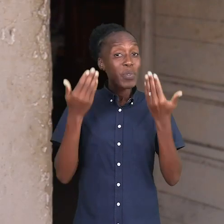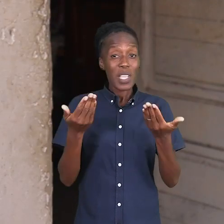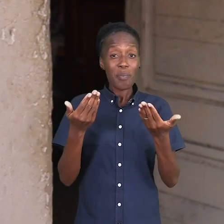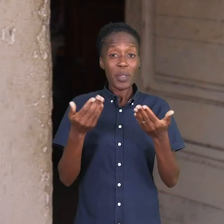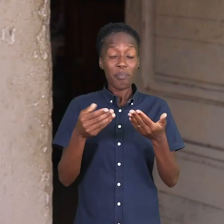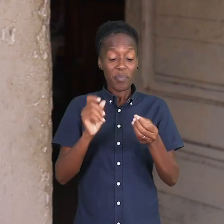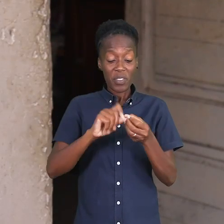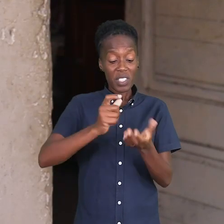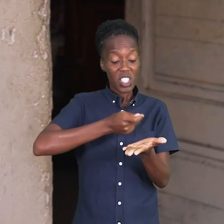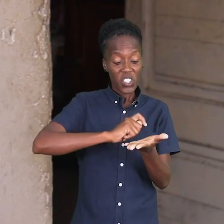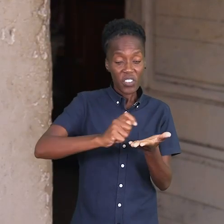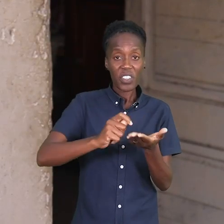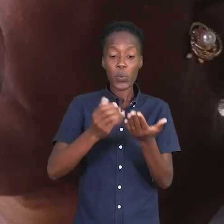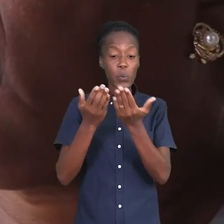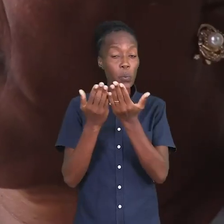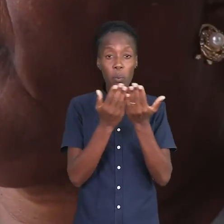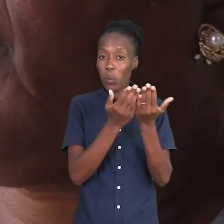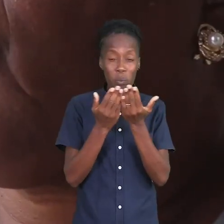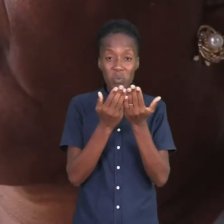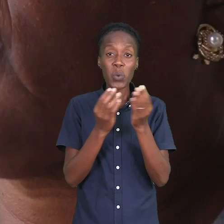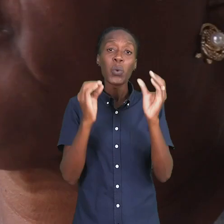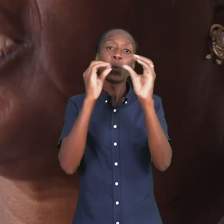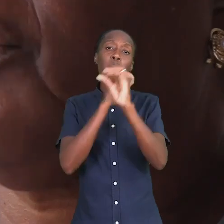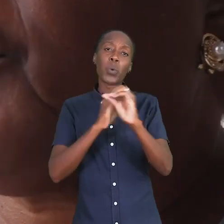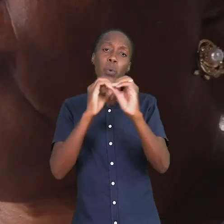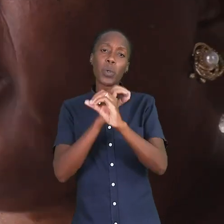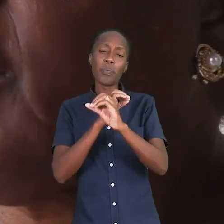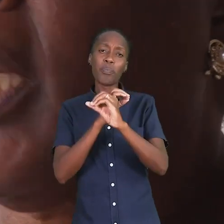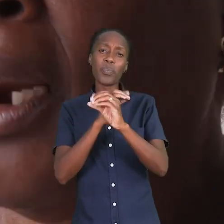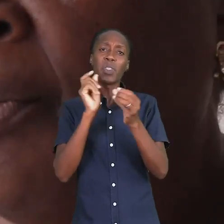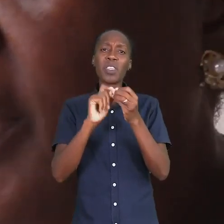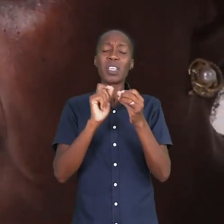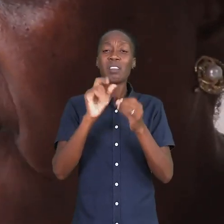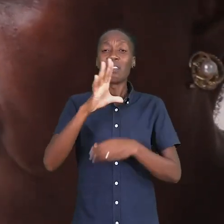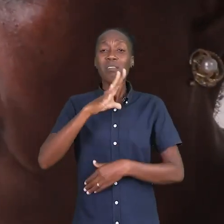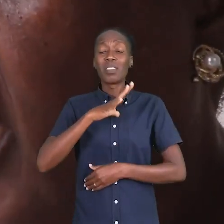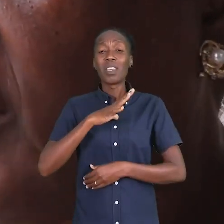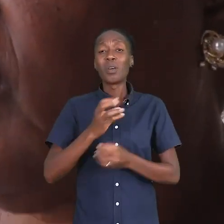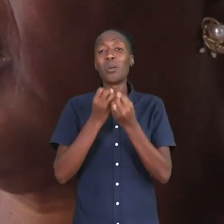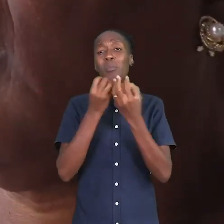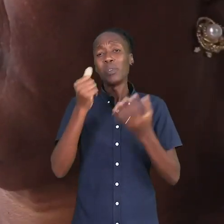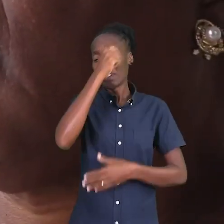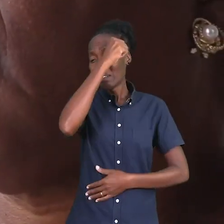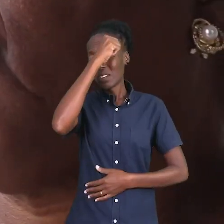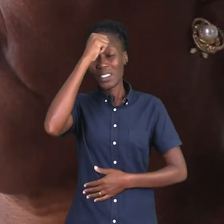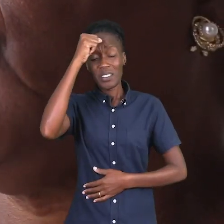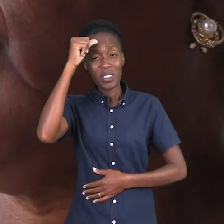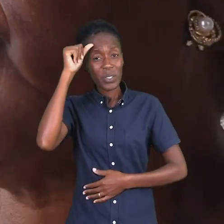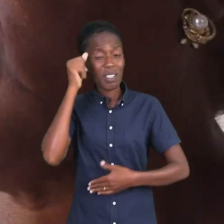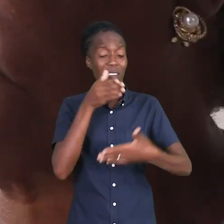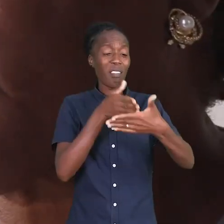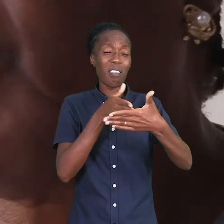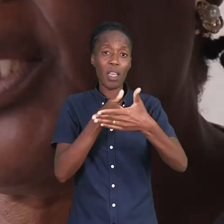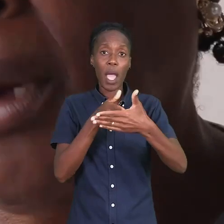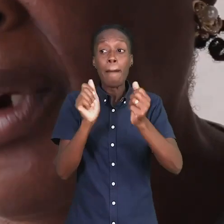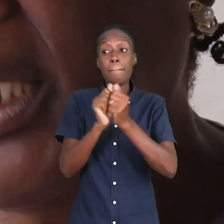não têm aquela escolaridade, né? Então, às vezes, dificuldades, encaram várias dificuldades. E